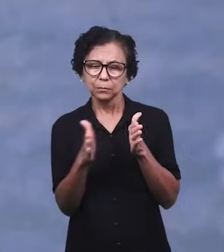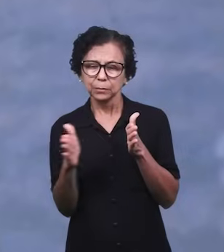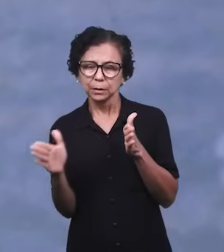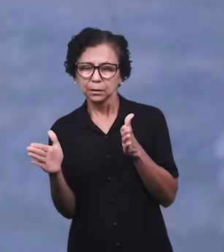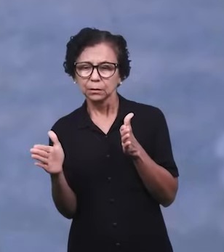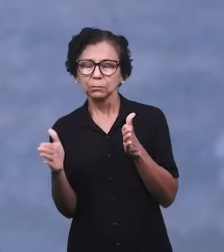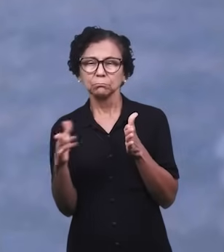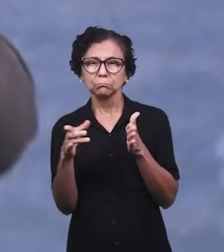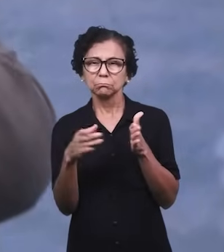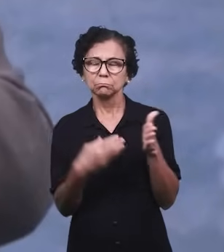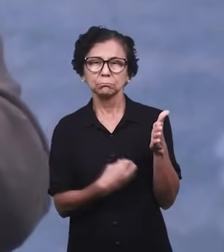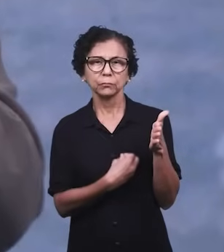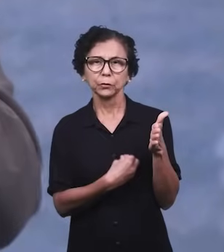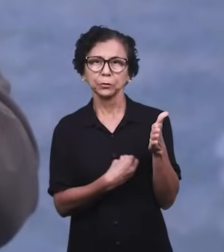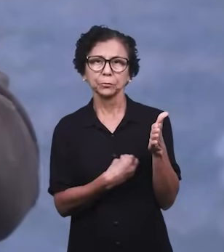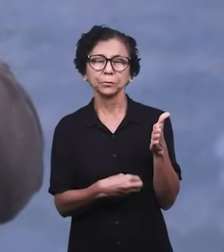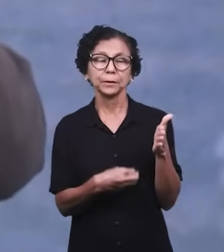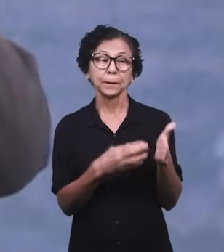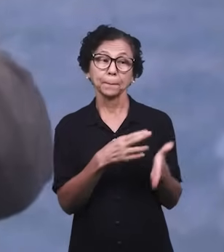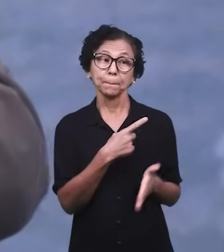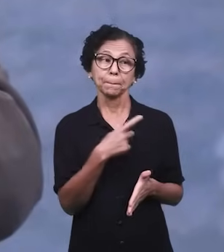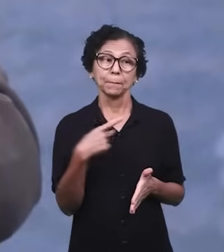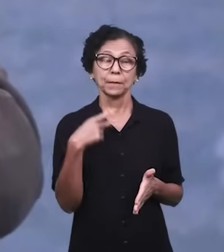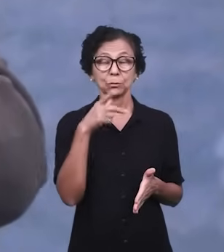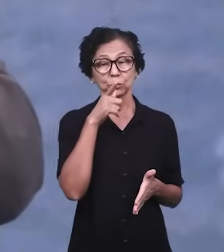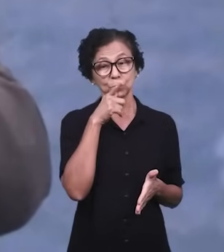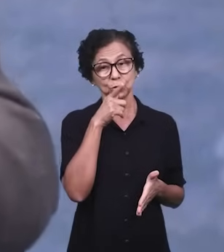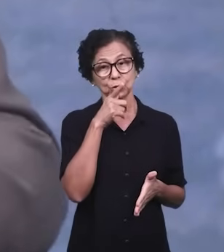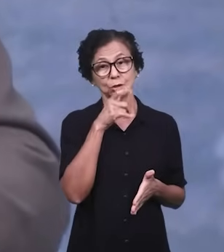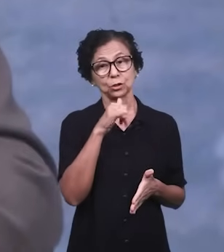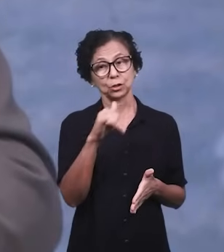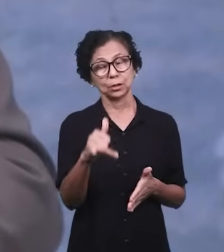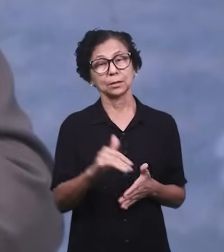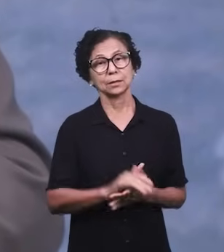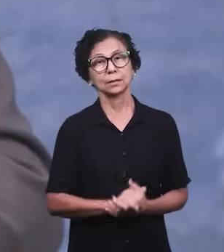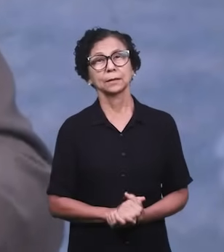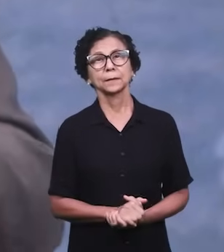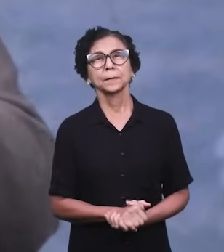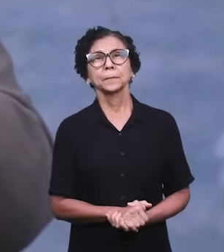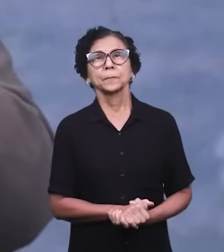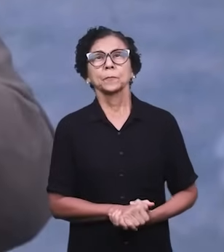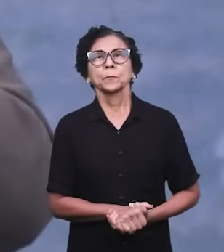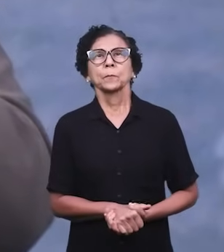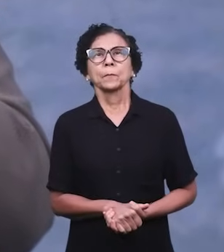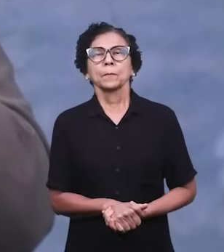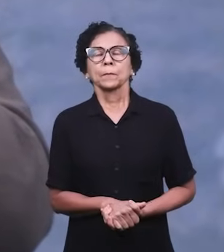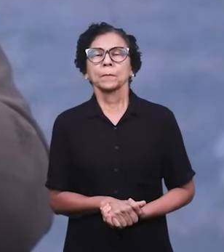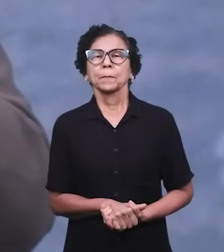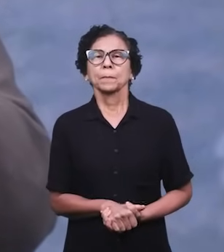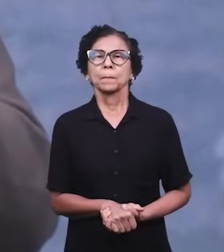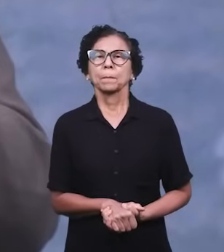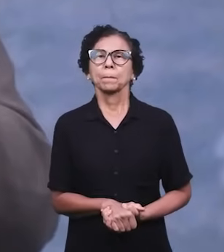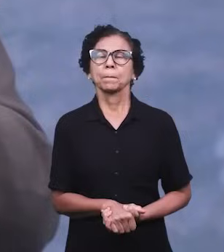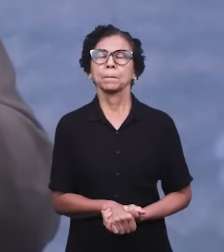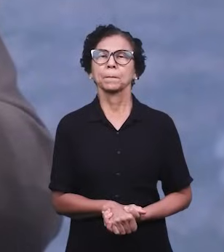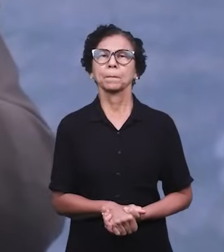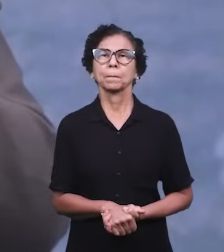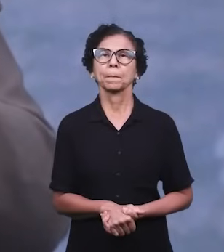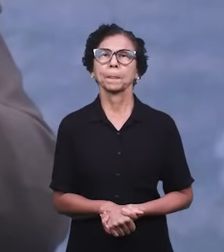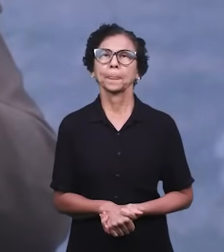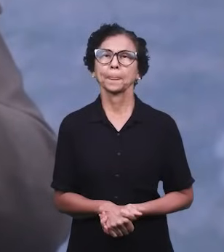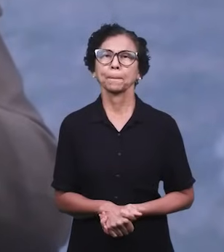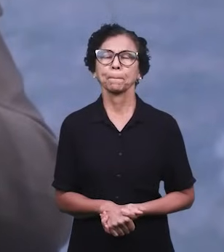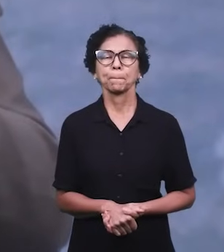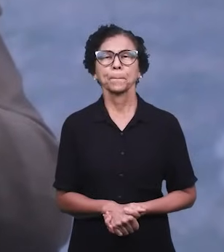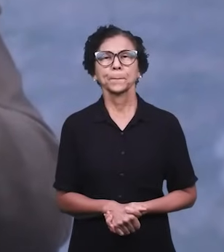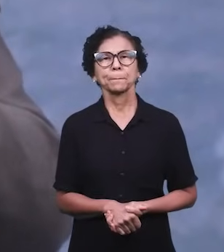e inclusive o que o pastor Gilson acabou de dizer, que corrobora perfeitamente com aquilo que foi trazido no momento que há fraqueza daquele